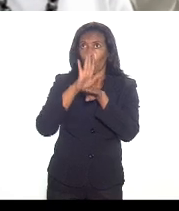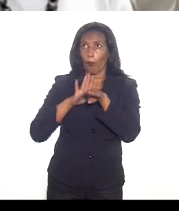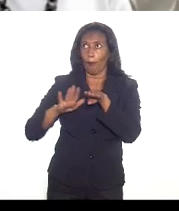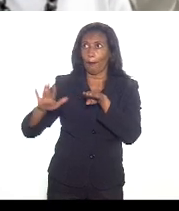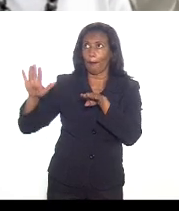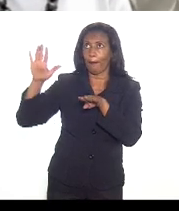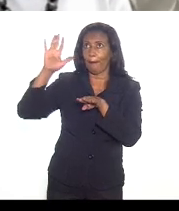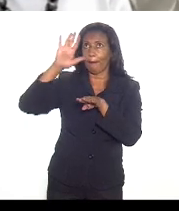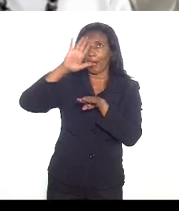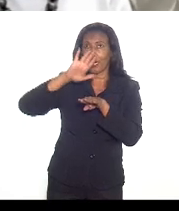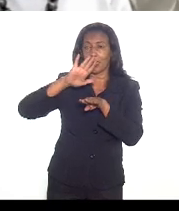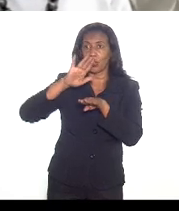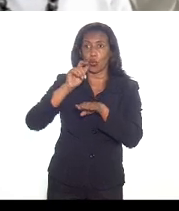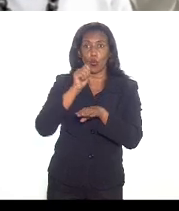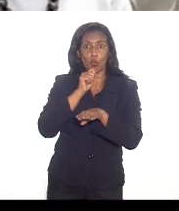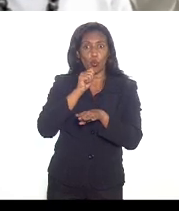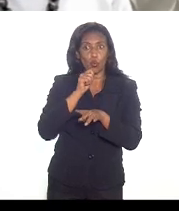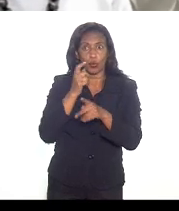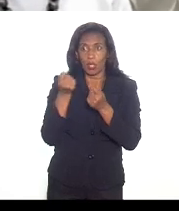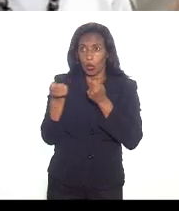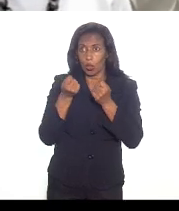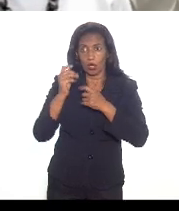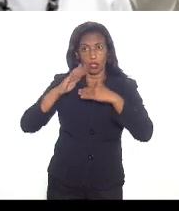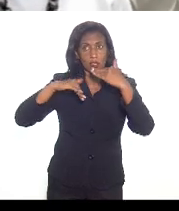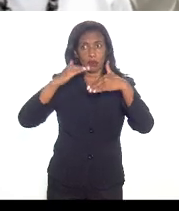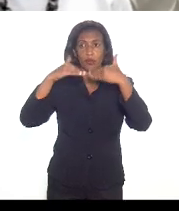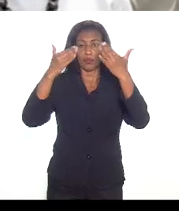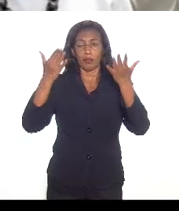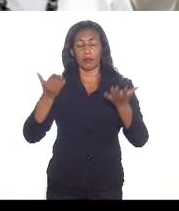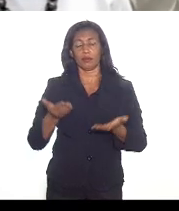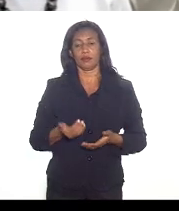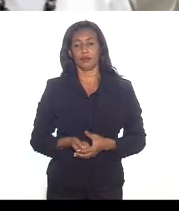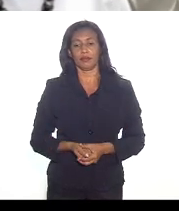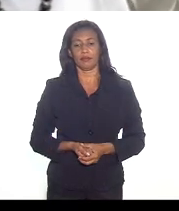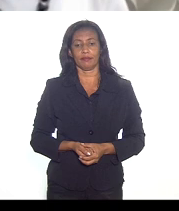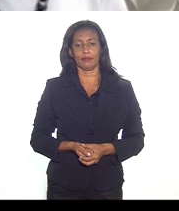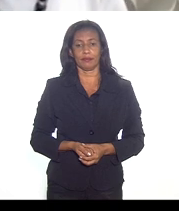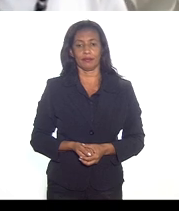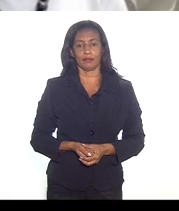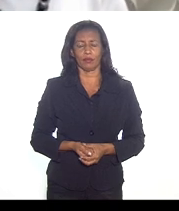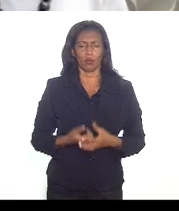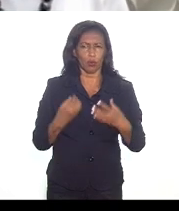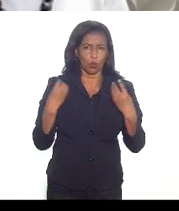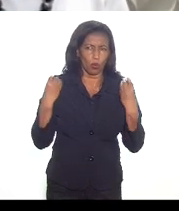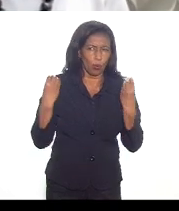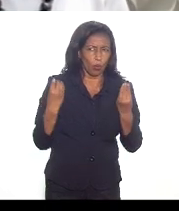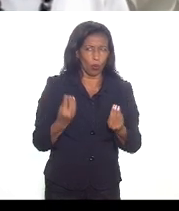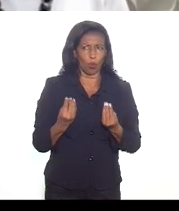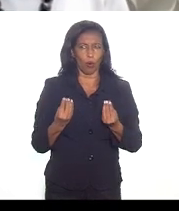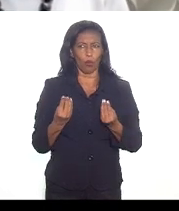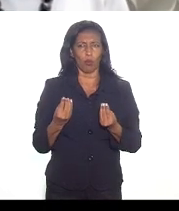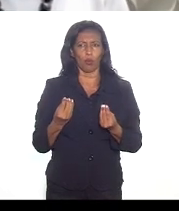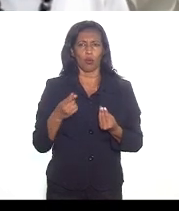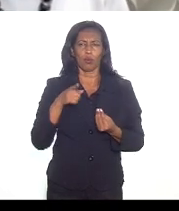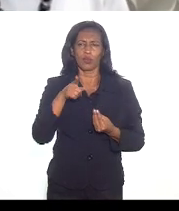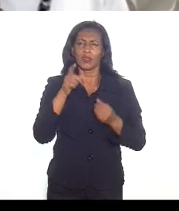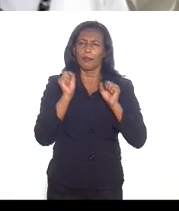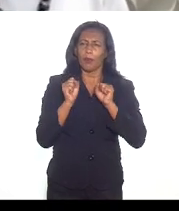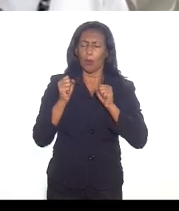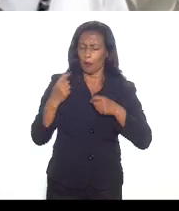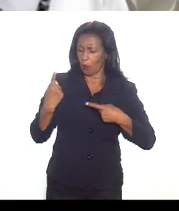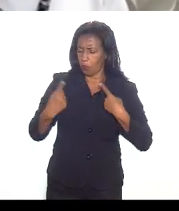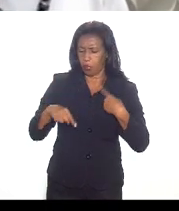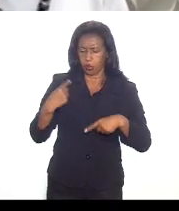tem um plano estratégico de desenvolvimento econômico e social. Como é que você pode ter políticas